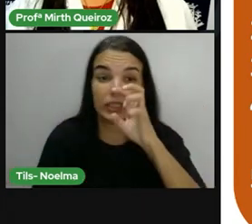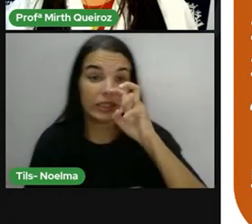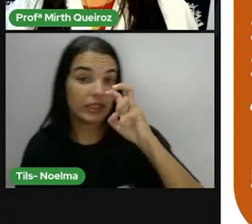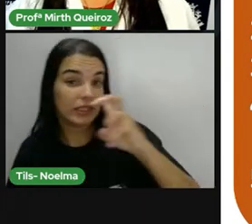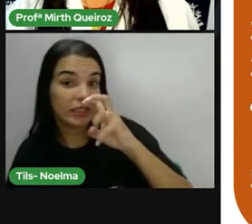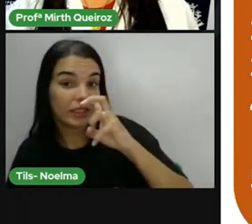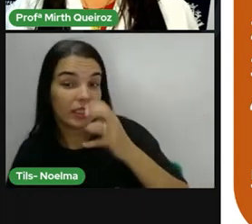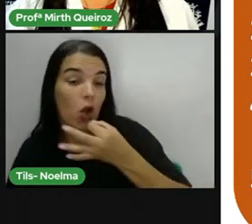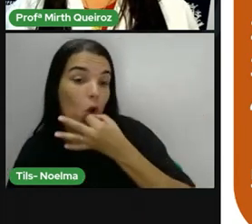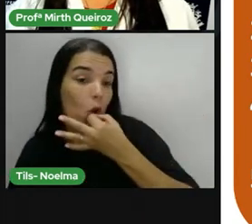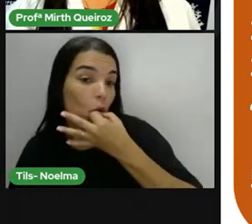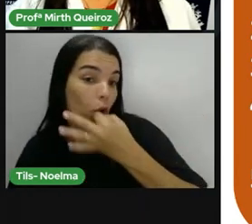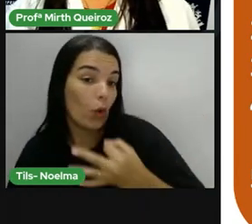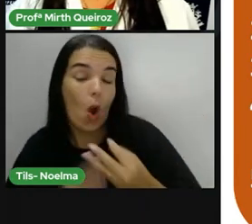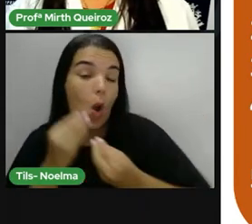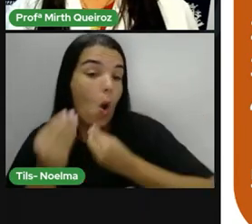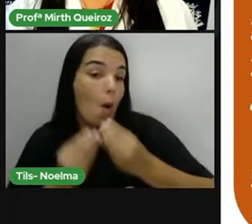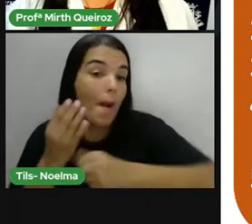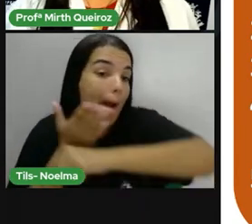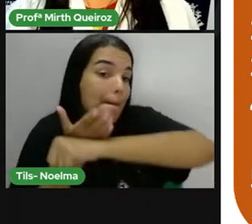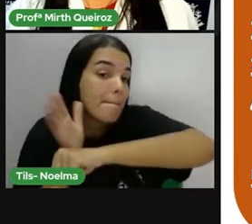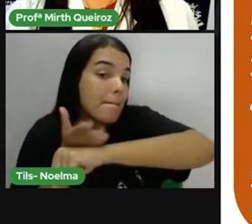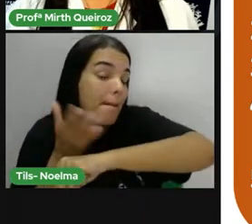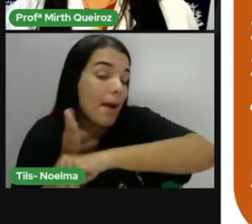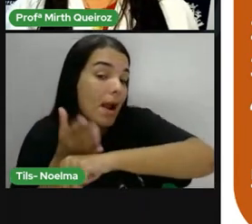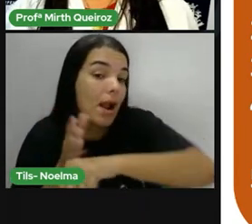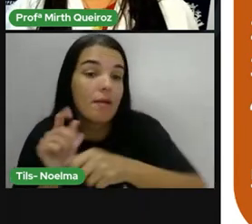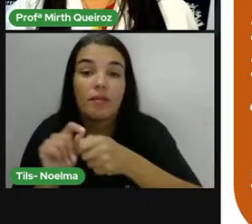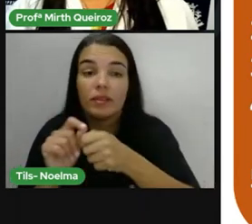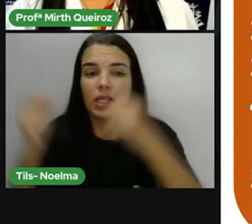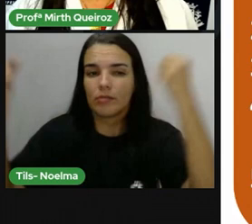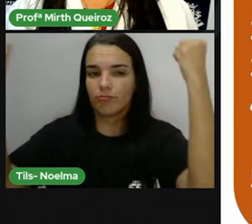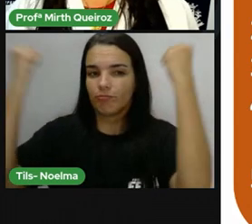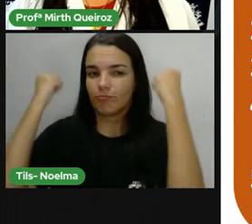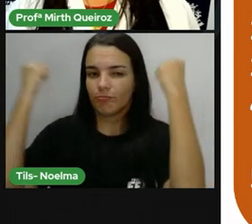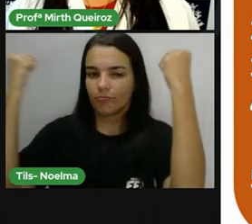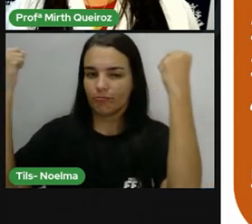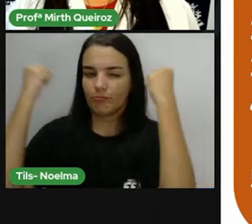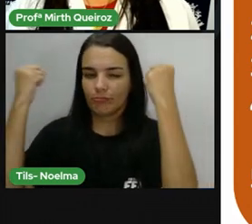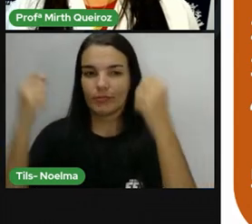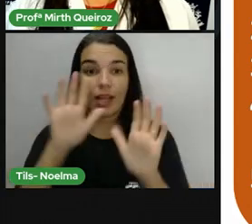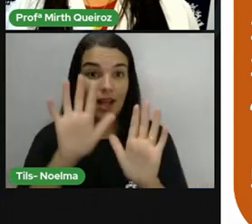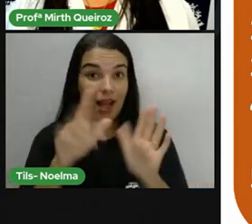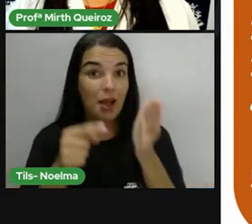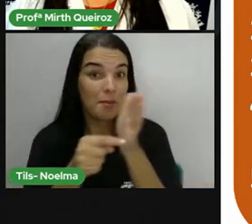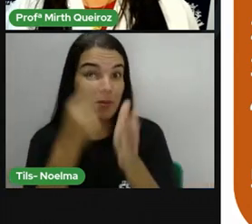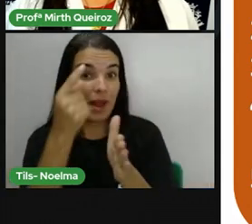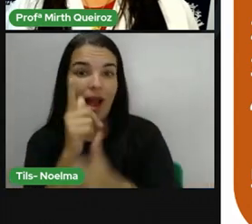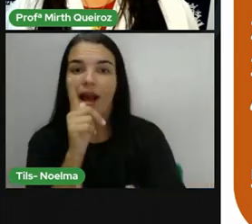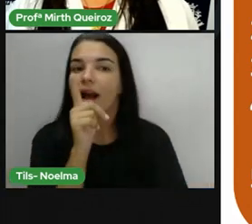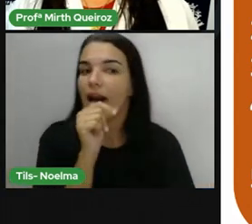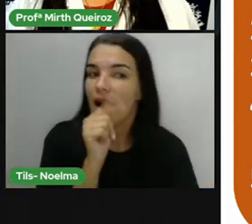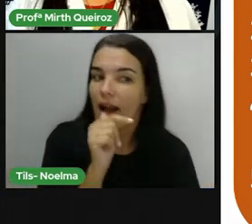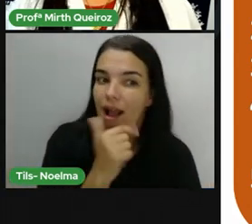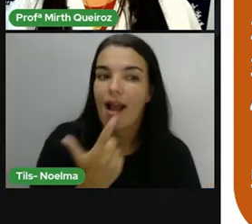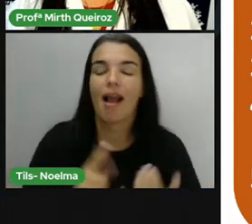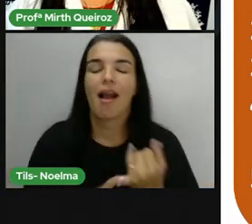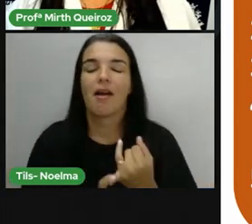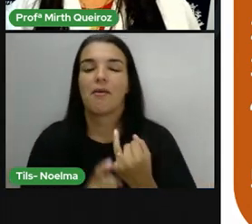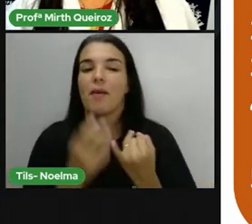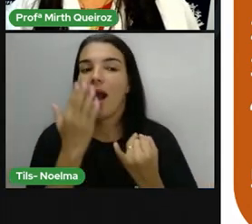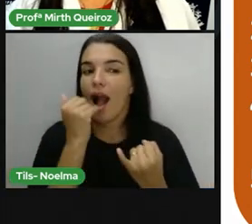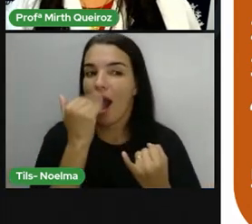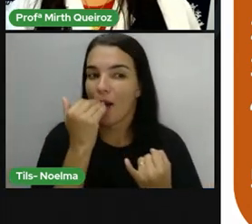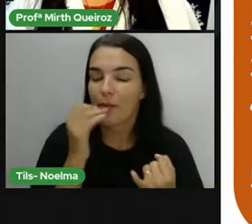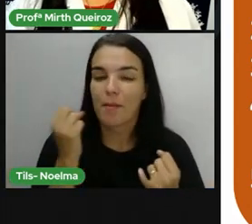algumas dicas de como a gente deve se preparar para a atividade física. Primeiro, mantenha-se hidratado e bem alimentado. A gente